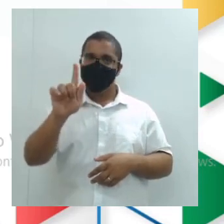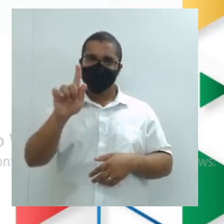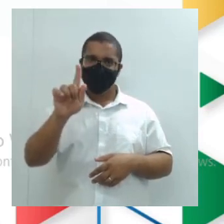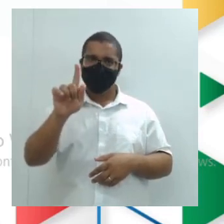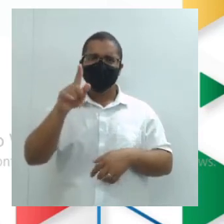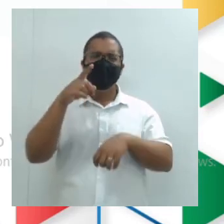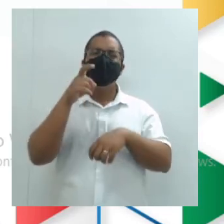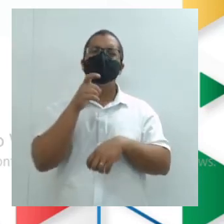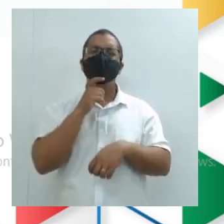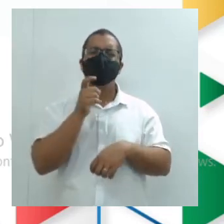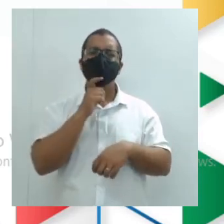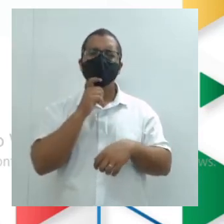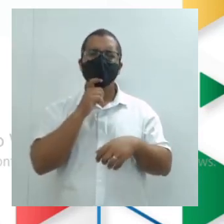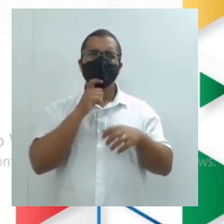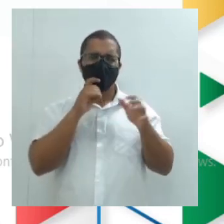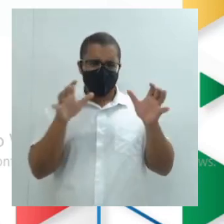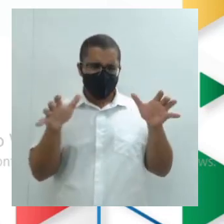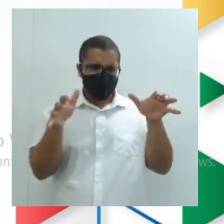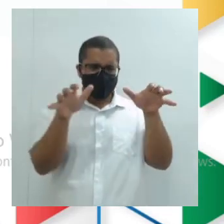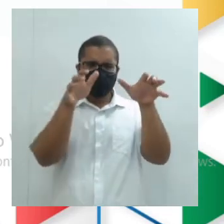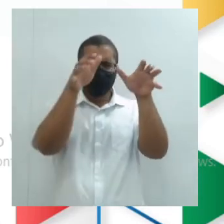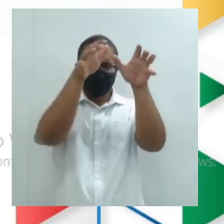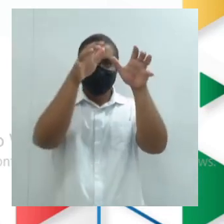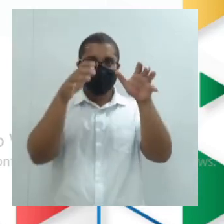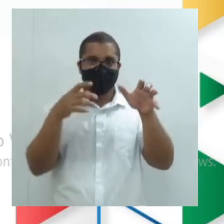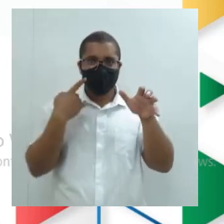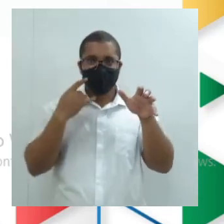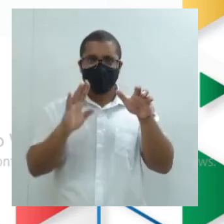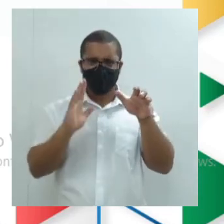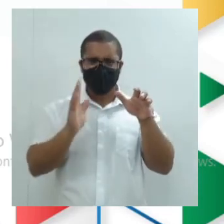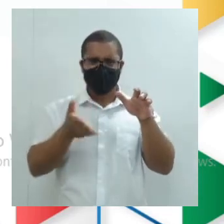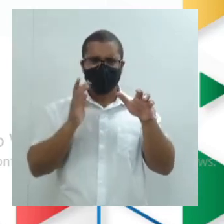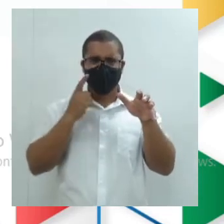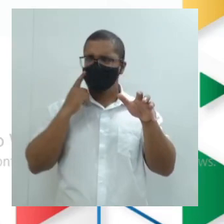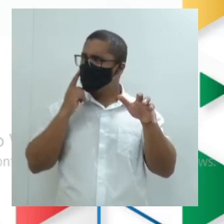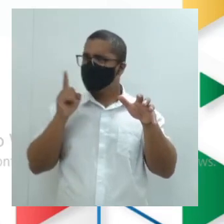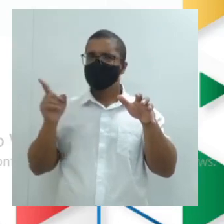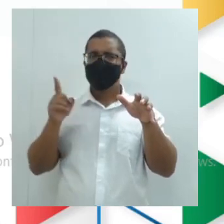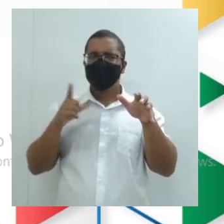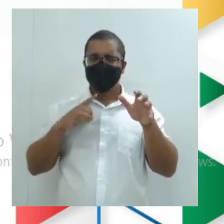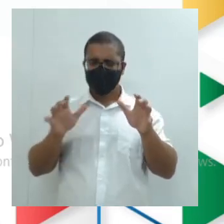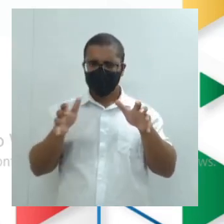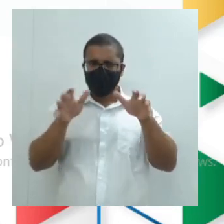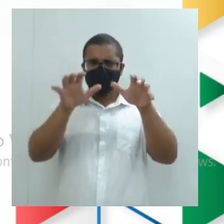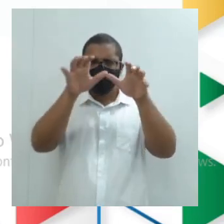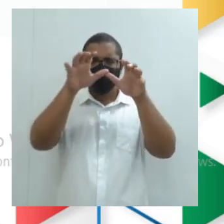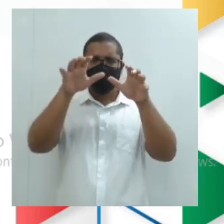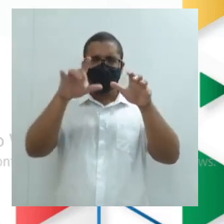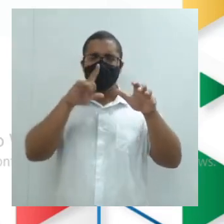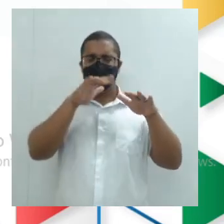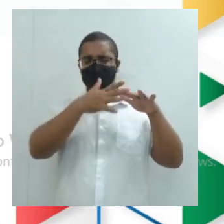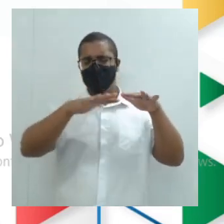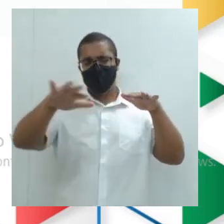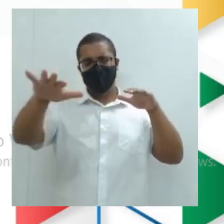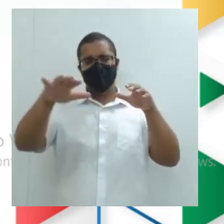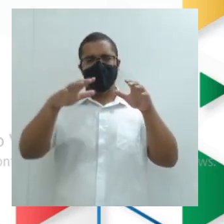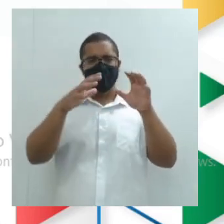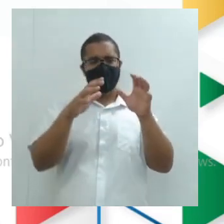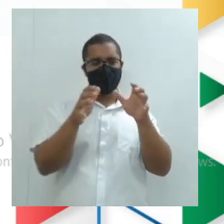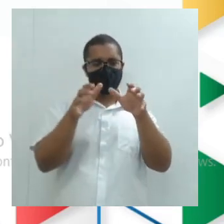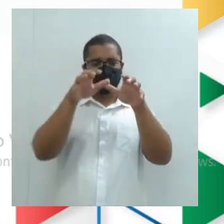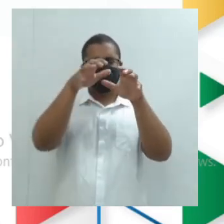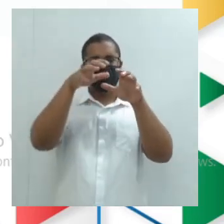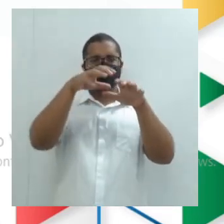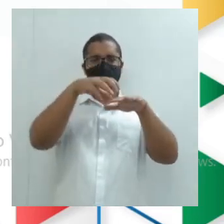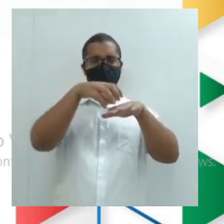pedras imensas, né? Ou seja, aquela quantidade de gelo que fica flutuando, tá bom? Lá nos polos e que chamam